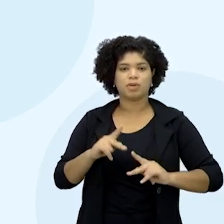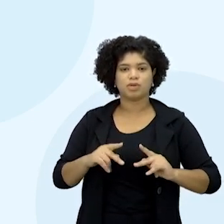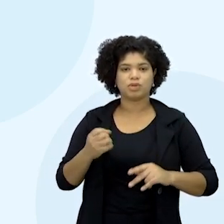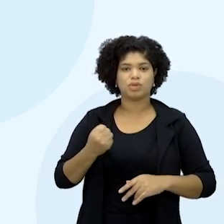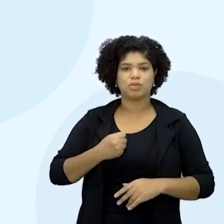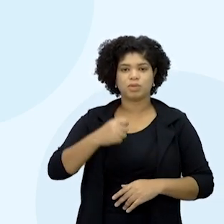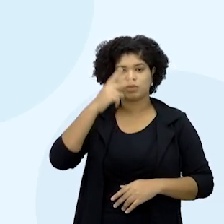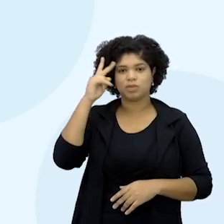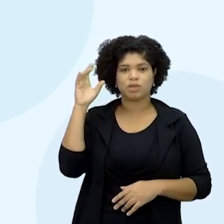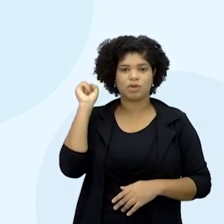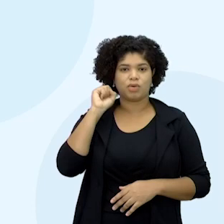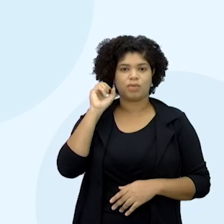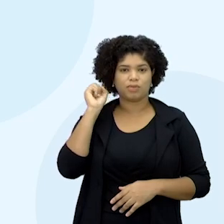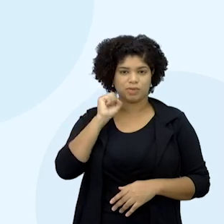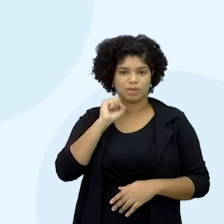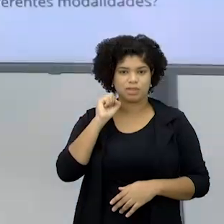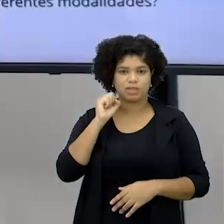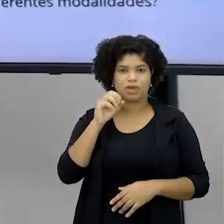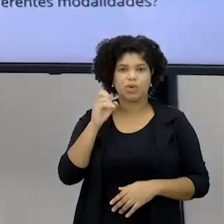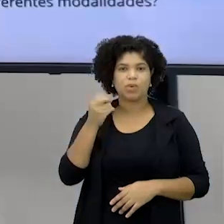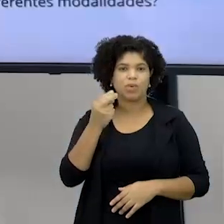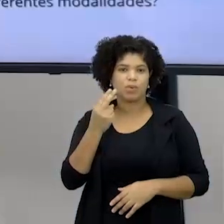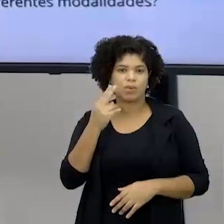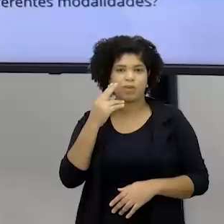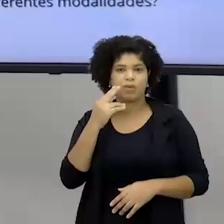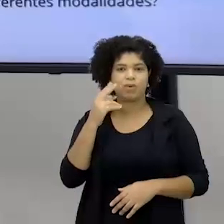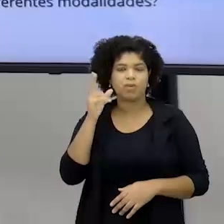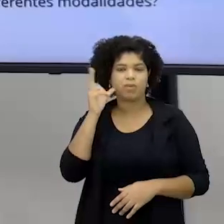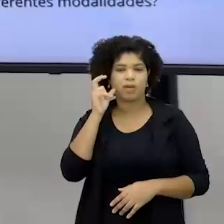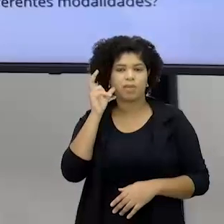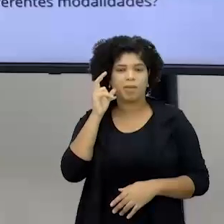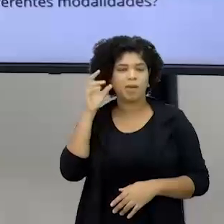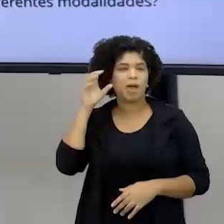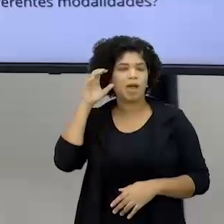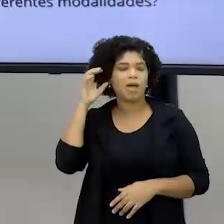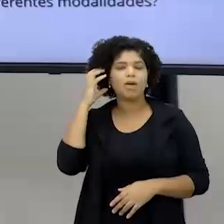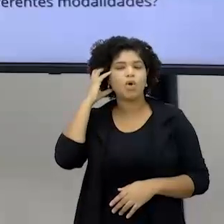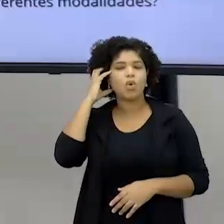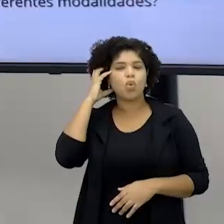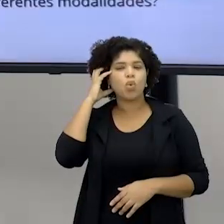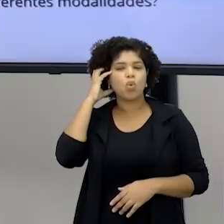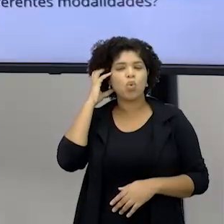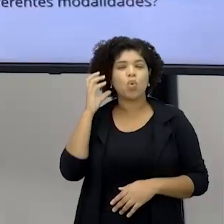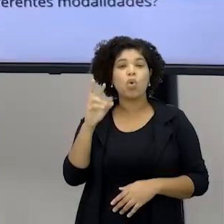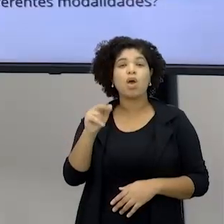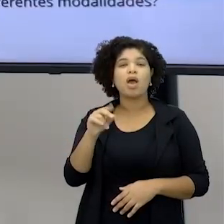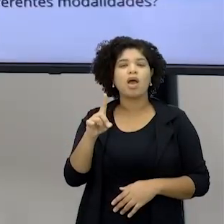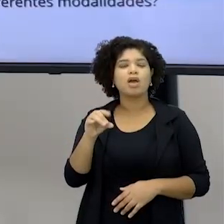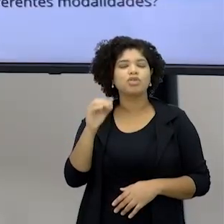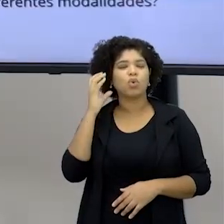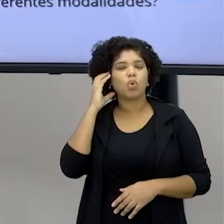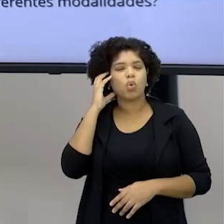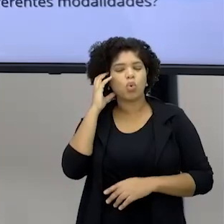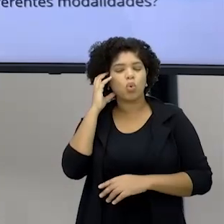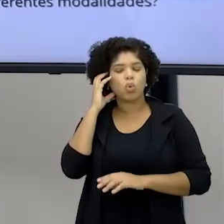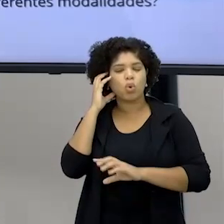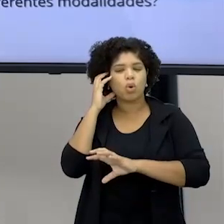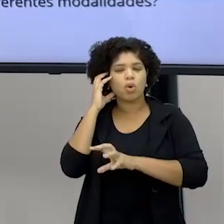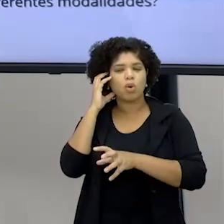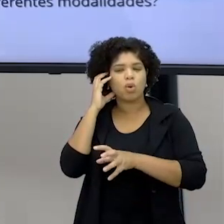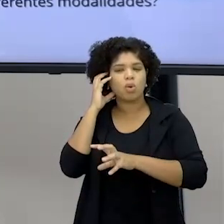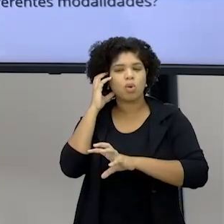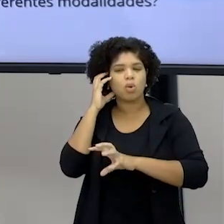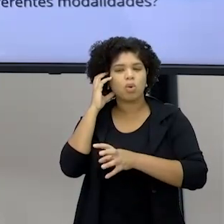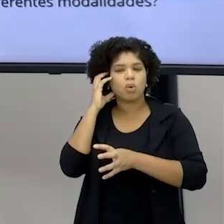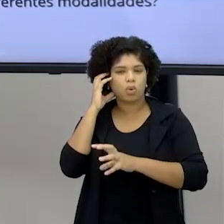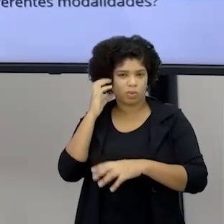de ouvintes. É isso mesmo, pessoal, podem vir aqui comigo. No Brasil, o rádio sempre foi aquele que